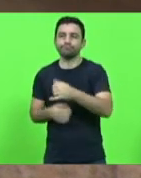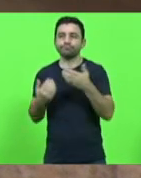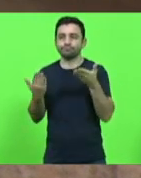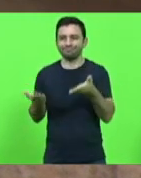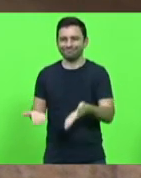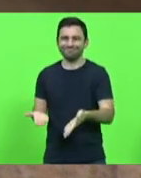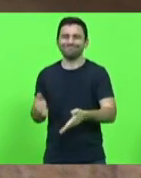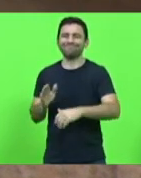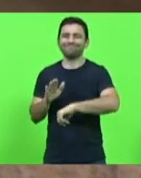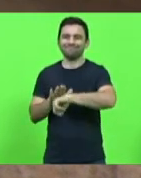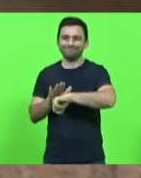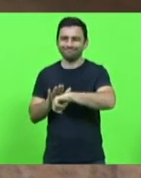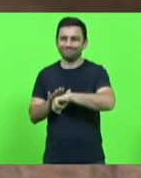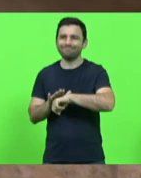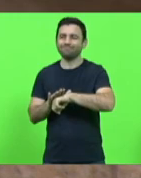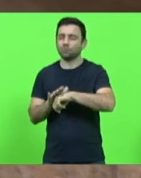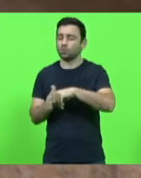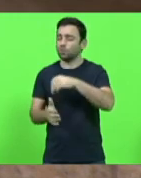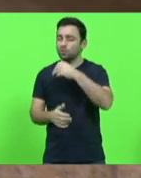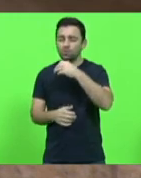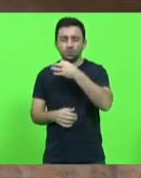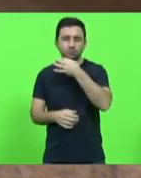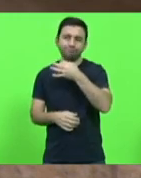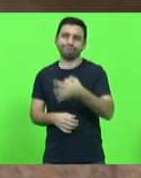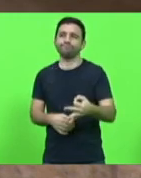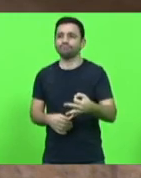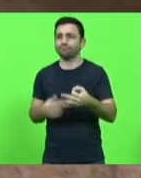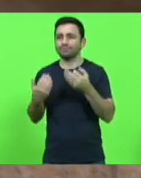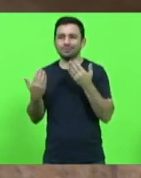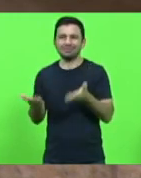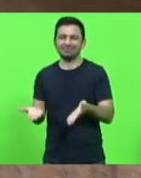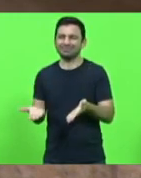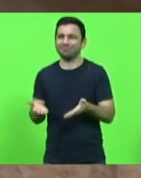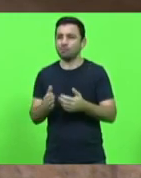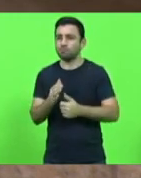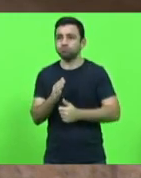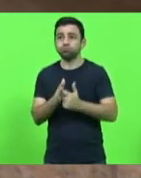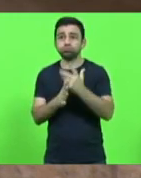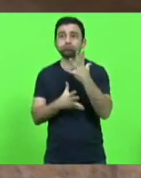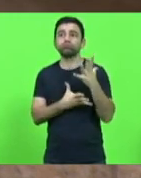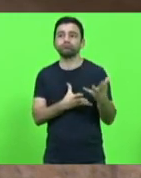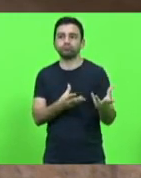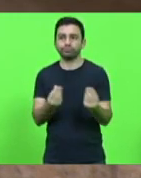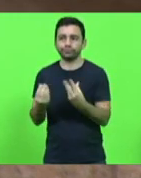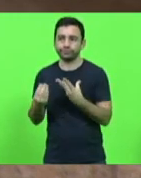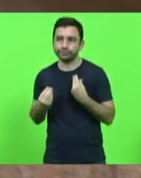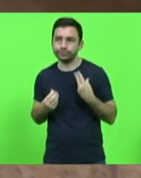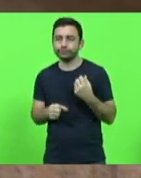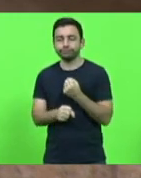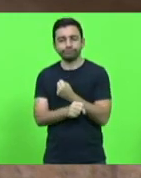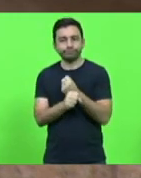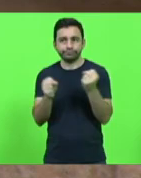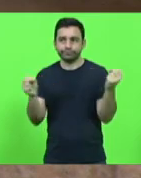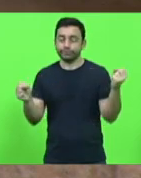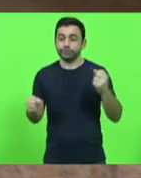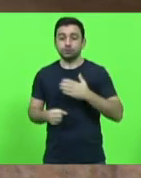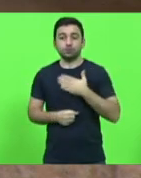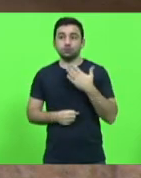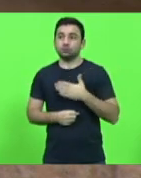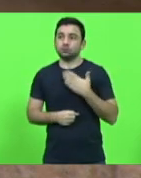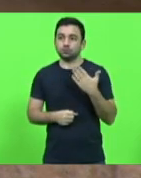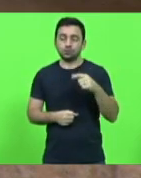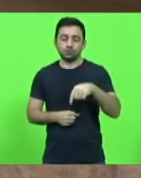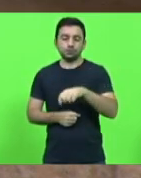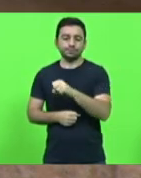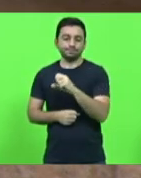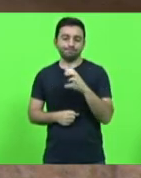crime terrível que acontece em números tão, tão grandes, absurdos e assustadores aqui em Santa Catarina.